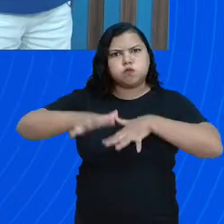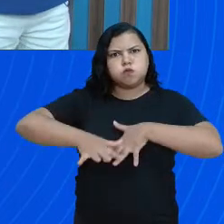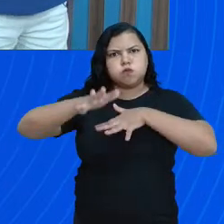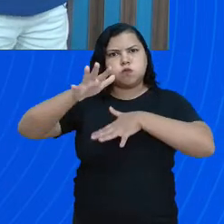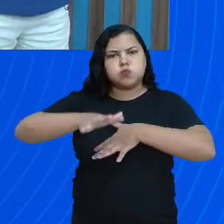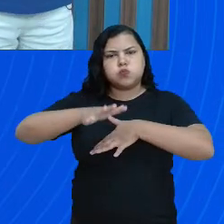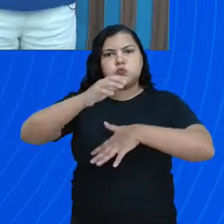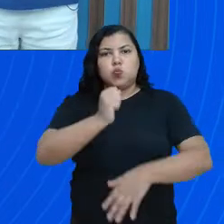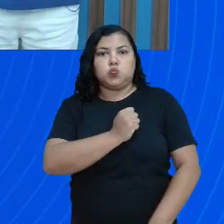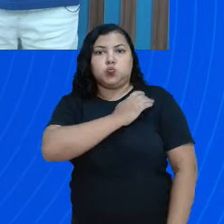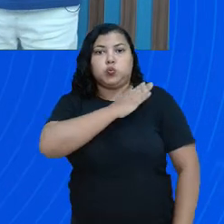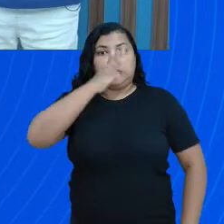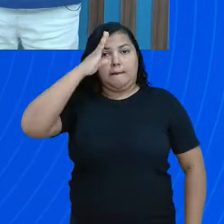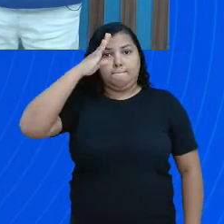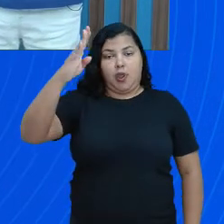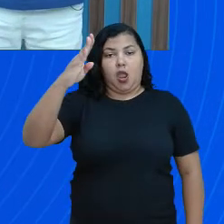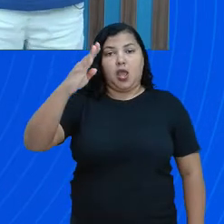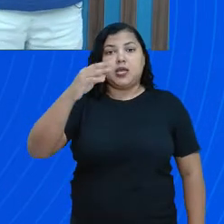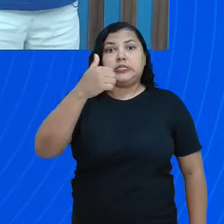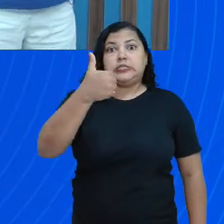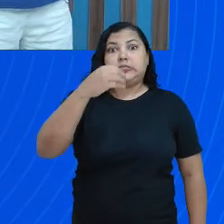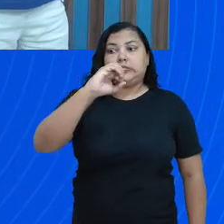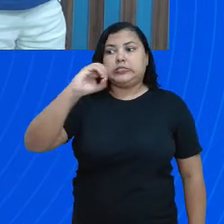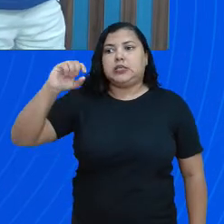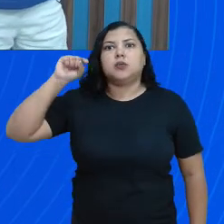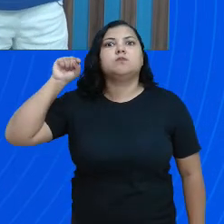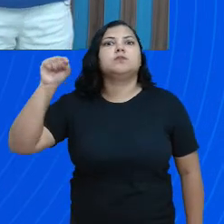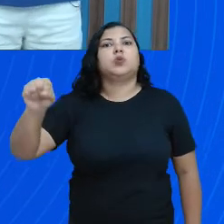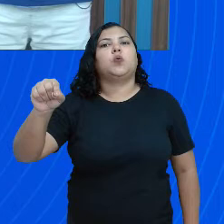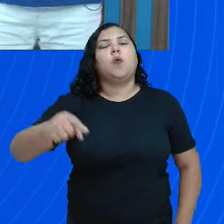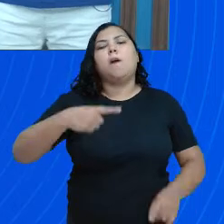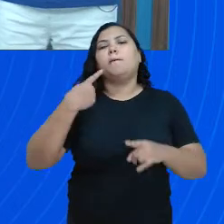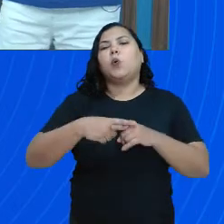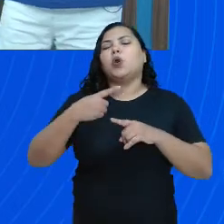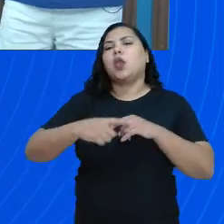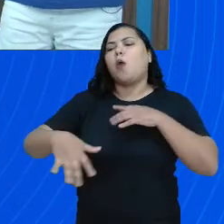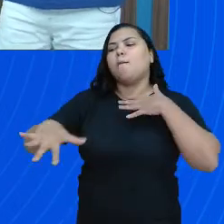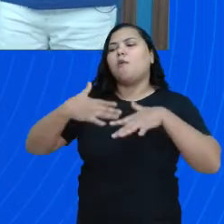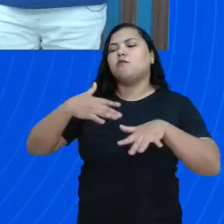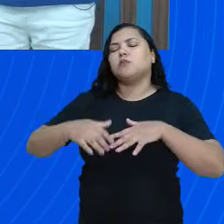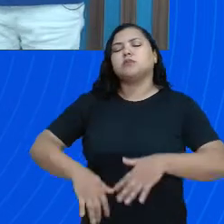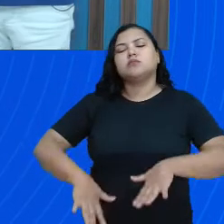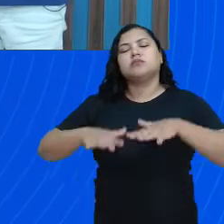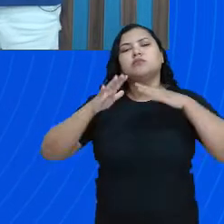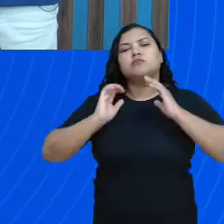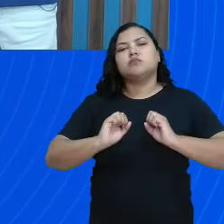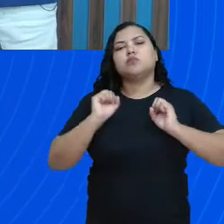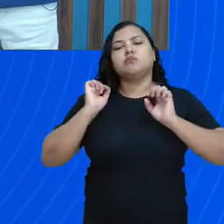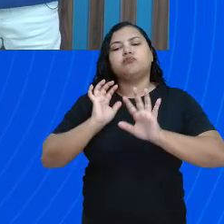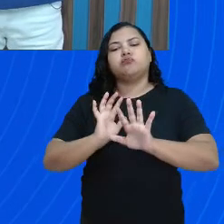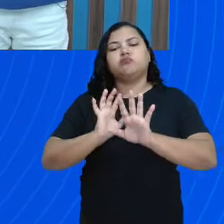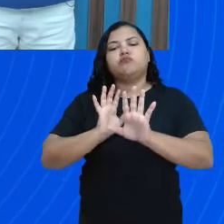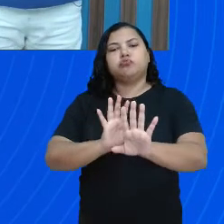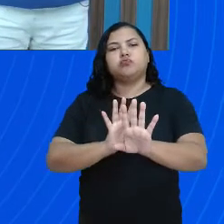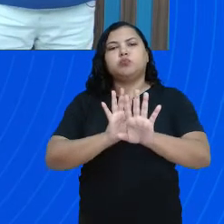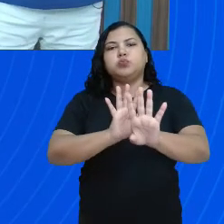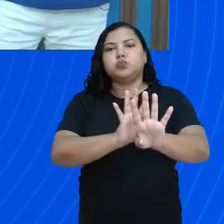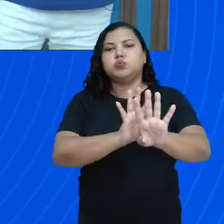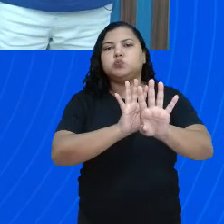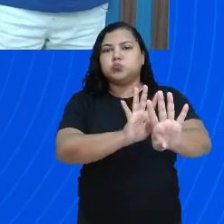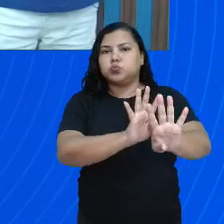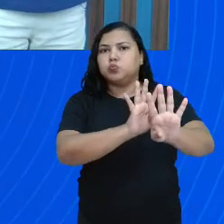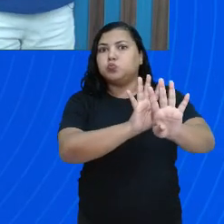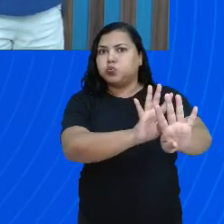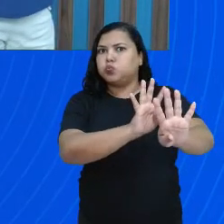com a Ucrânia, porque a movimentação de tropas, né, ou o ato, né, de você